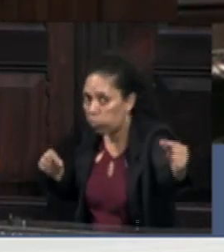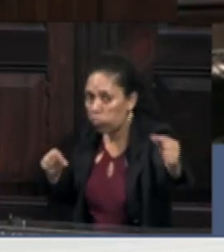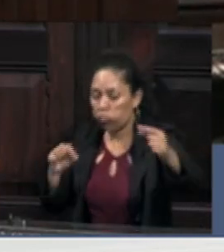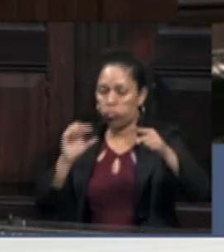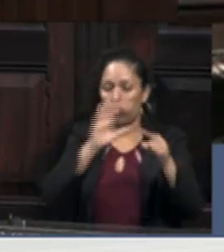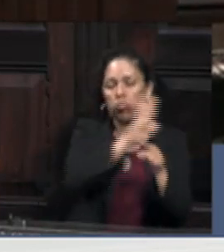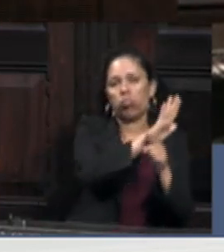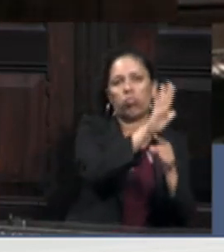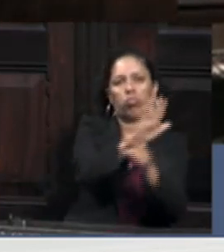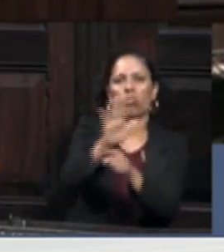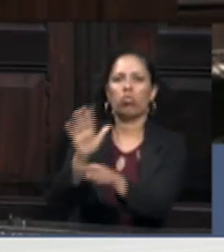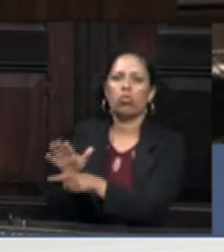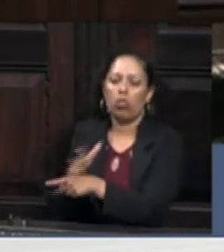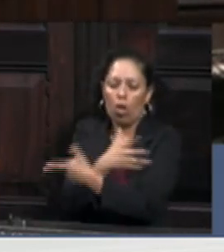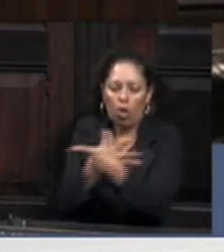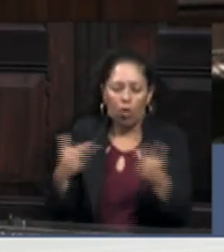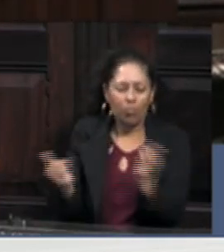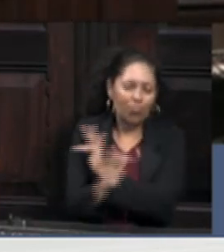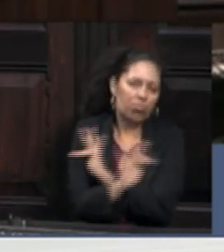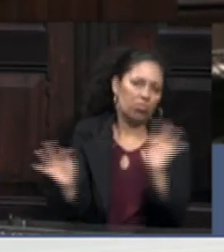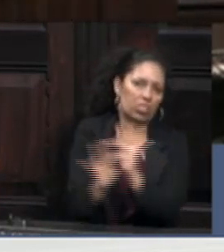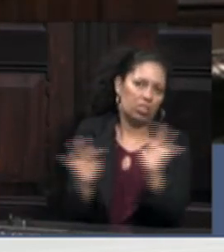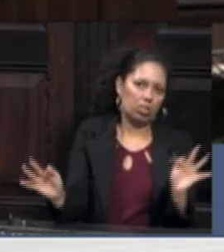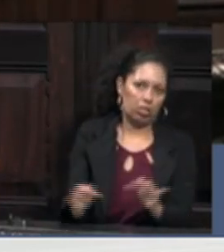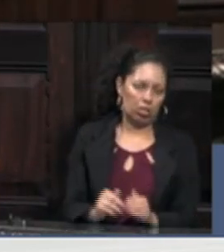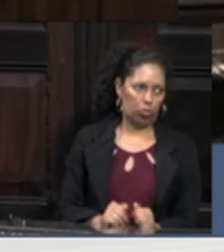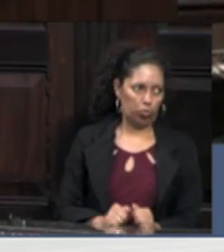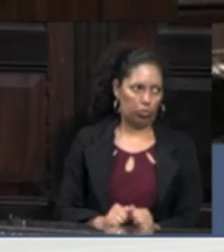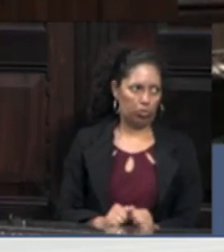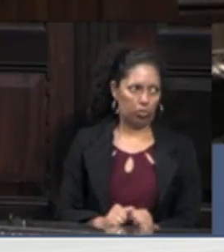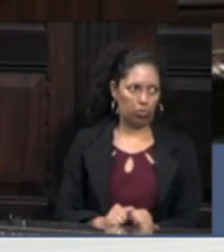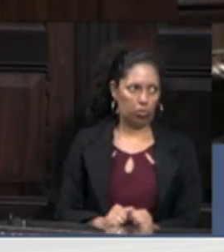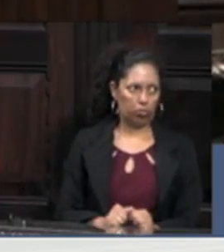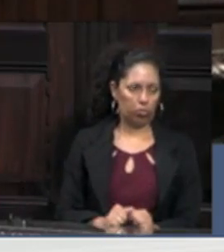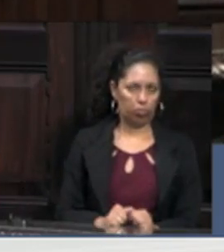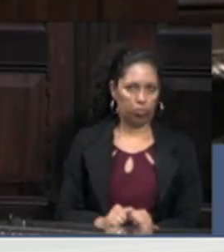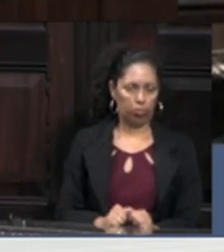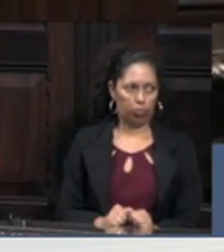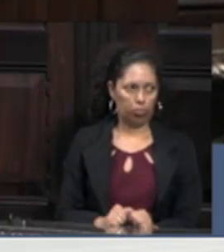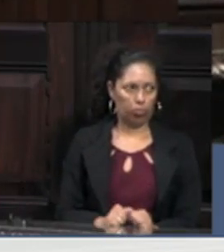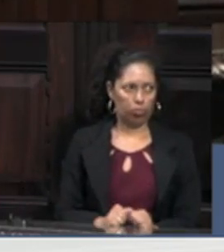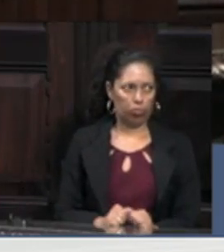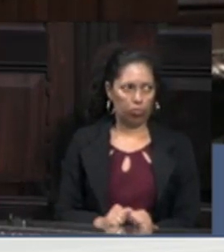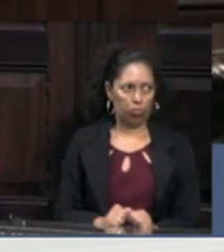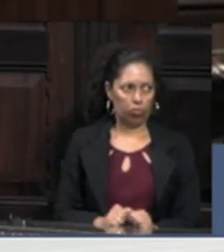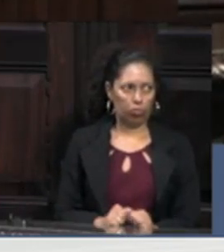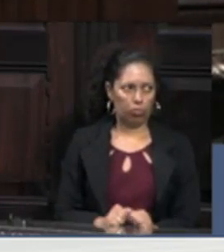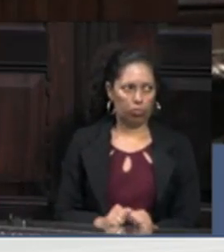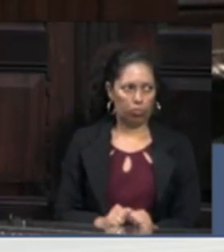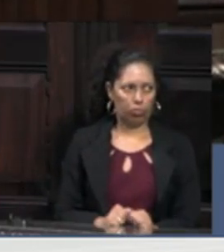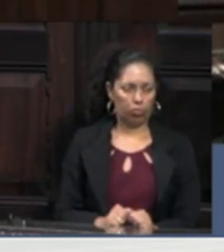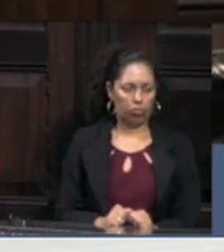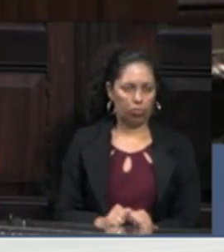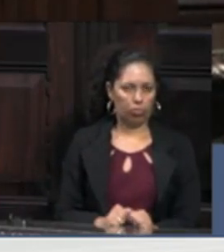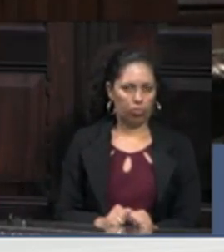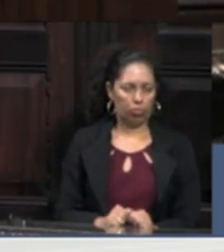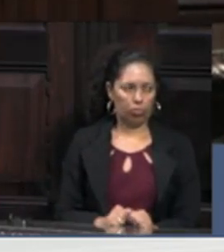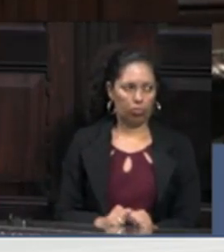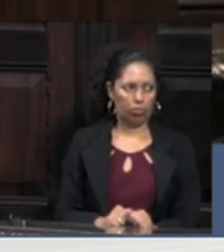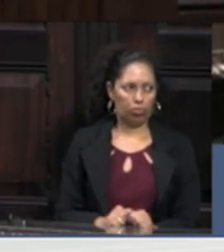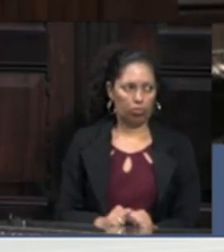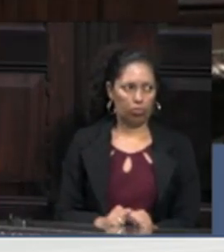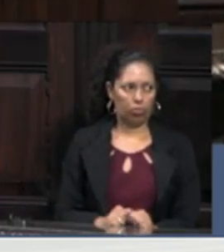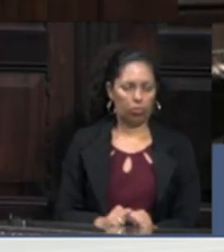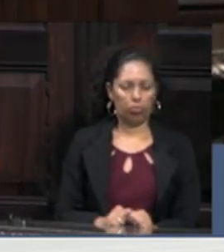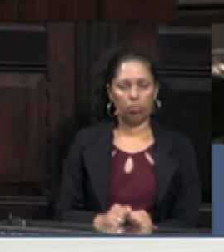vêm ocorrendo desde o ano 2015 na maioria das áreas de ação de políticas públicas.